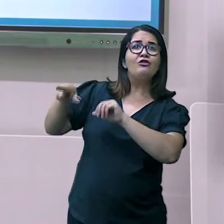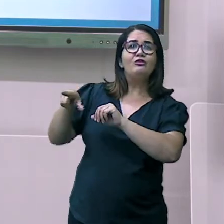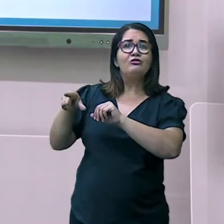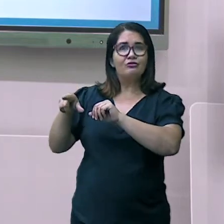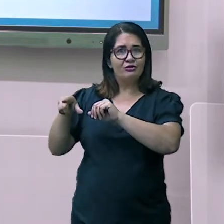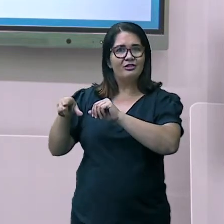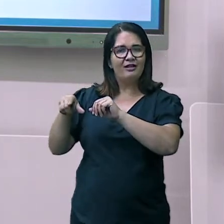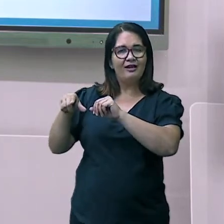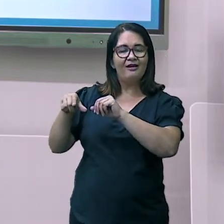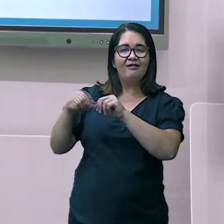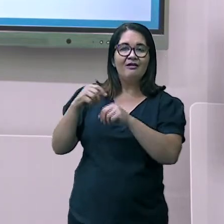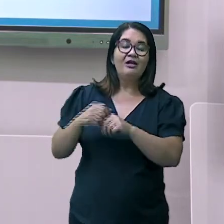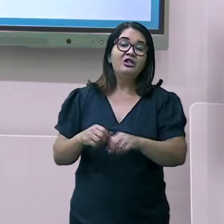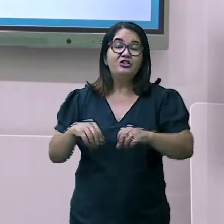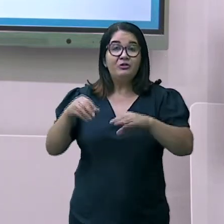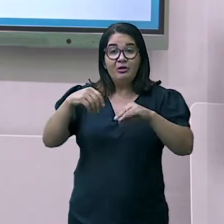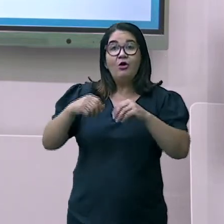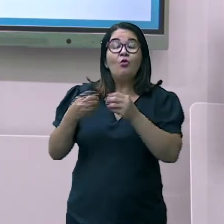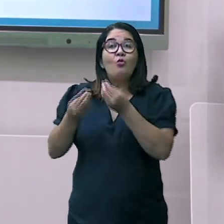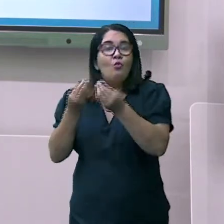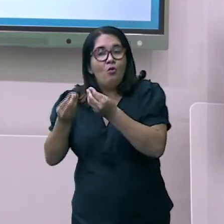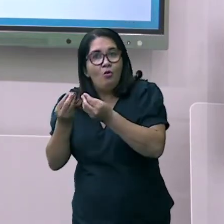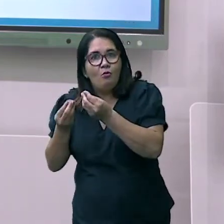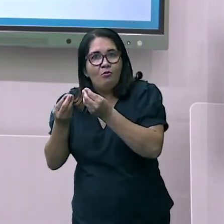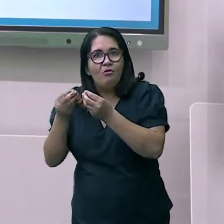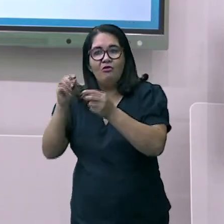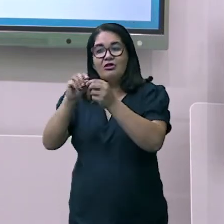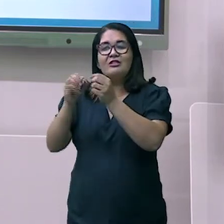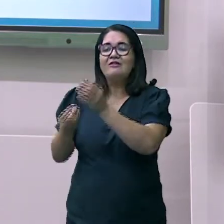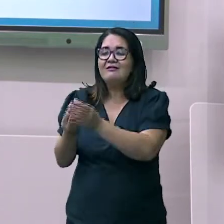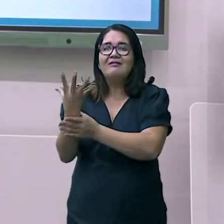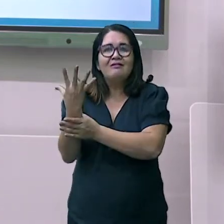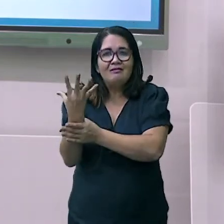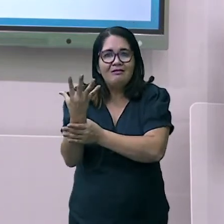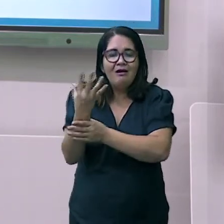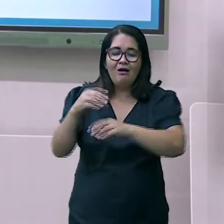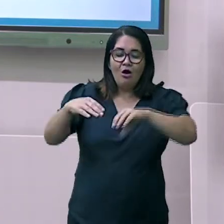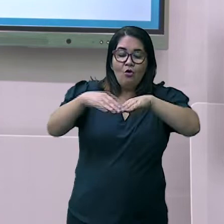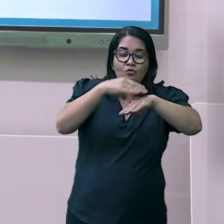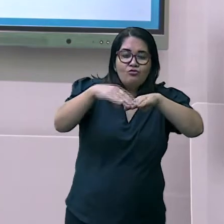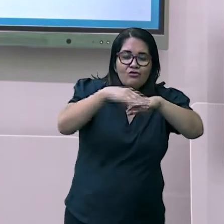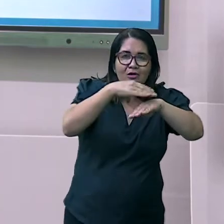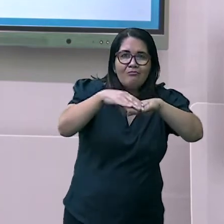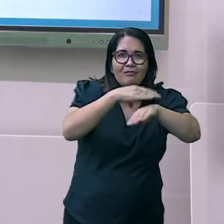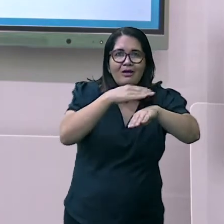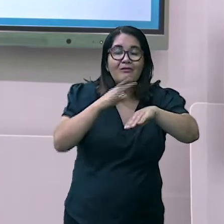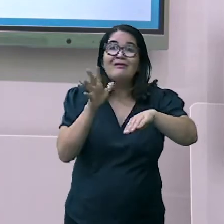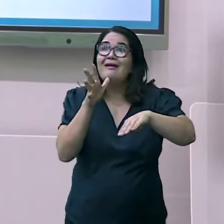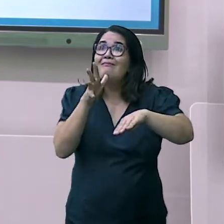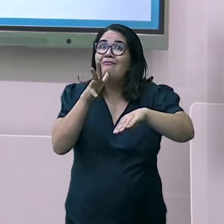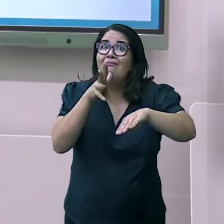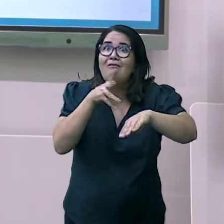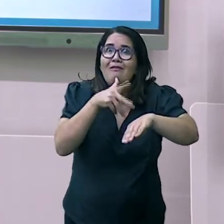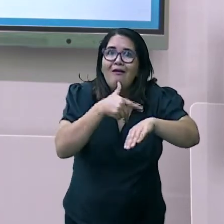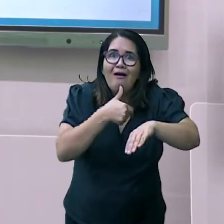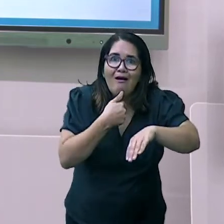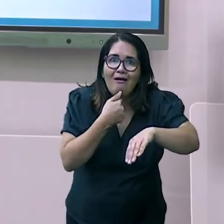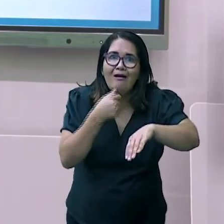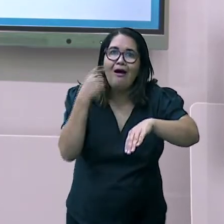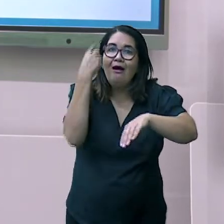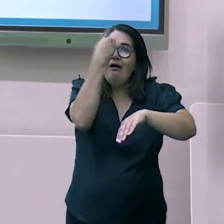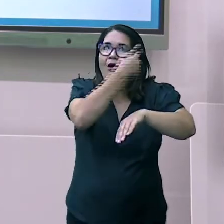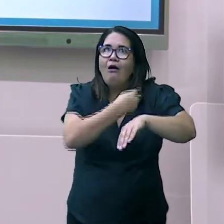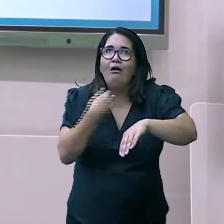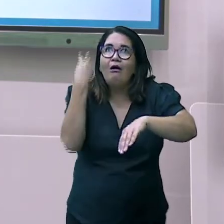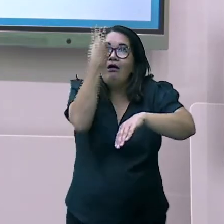também muito trabalhoso. Gastam-se horas para fazer um único sapato. Não é nem um